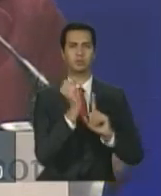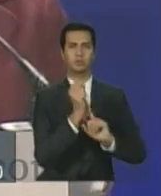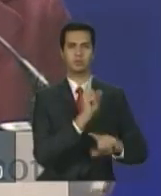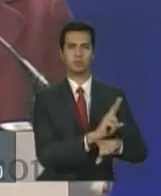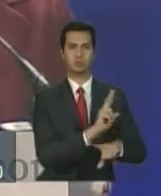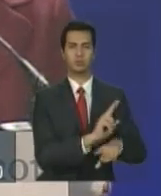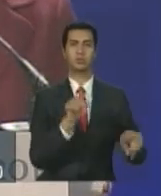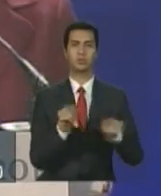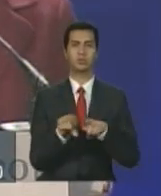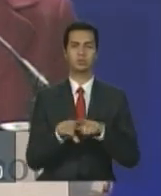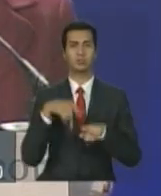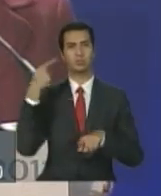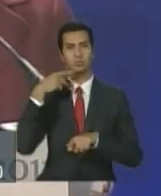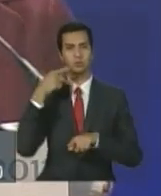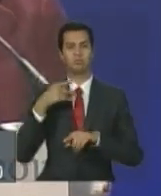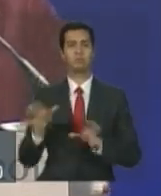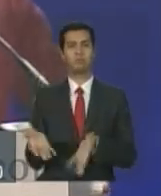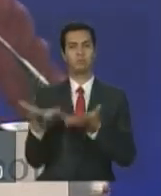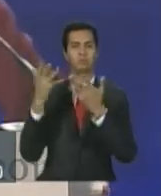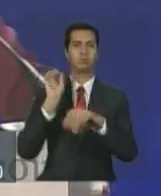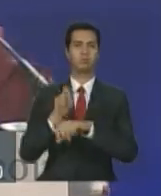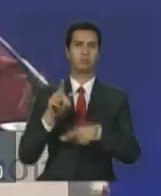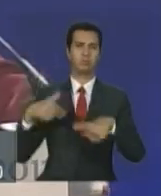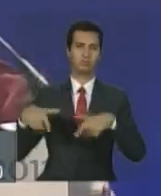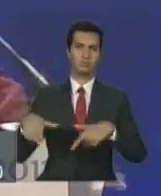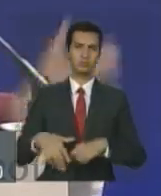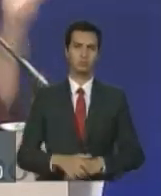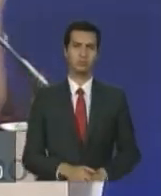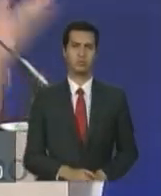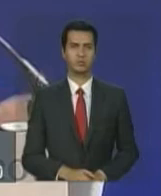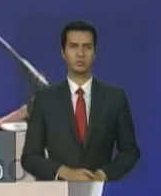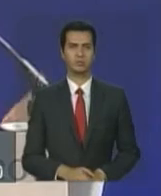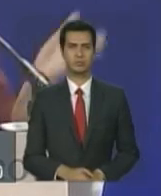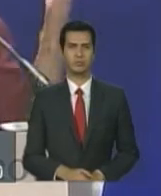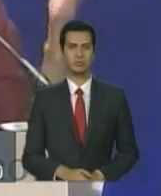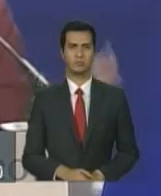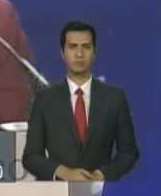de valorização do trabalho. Até a nossa